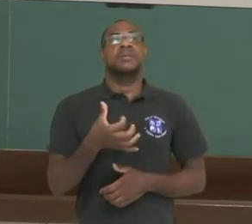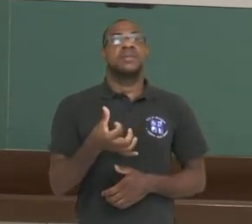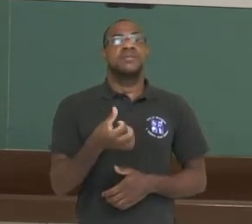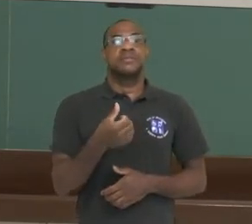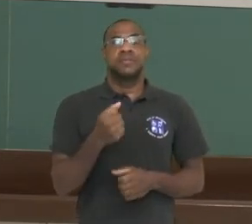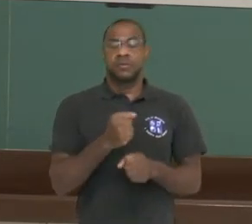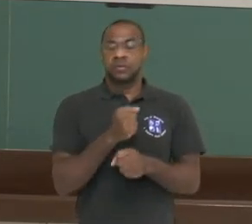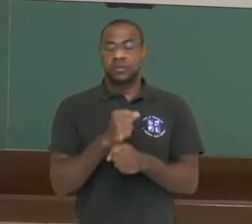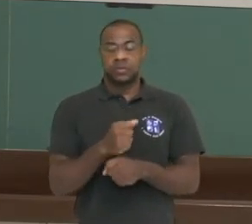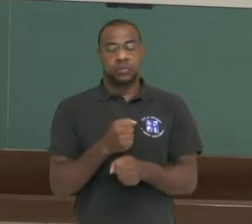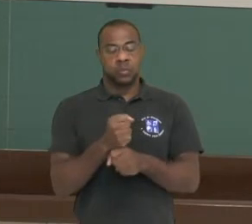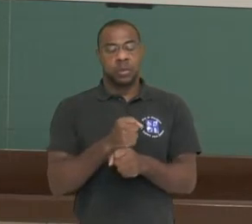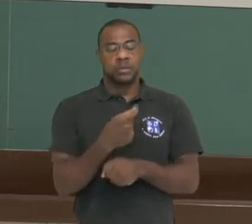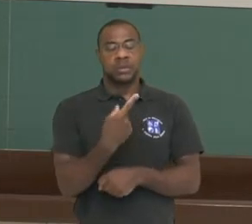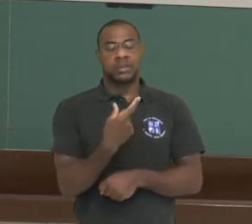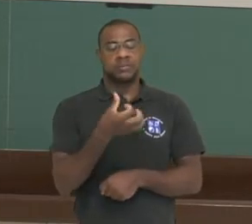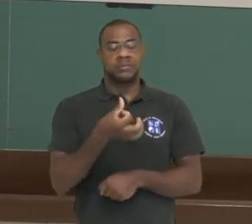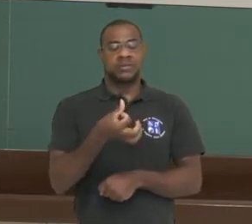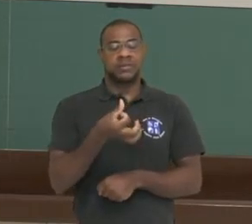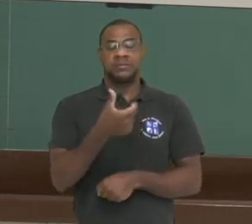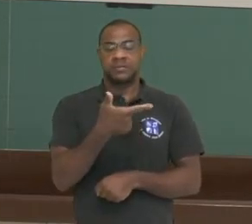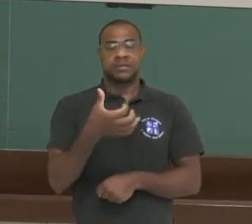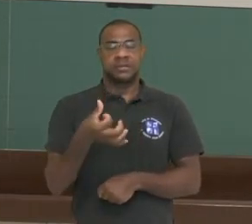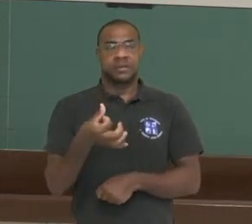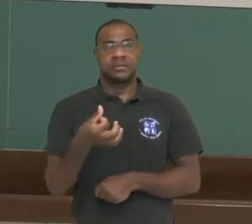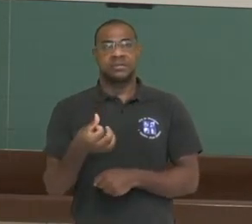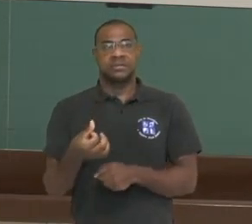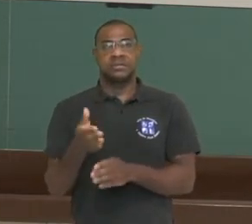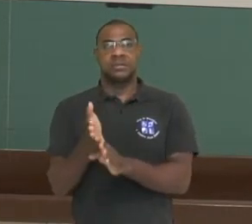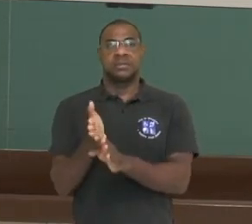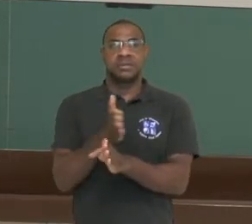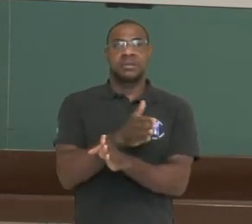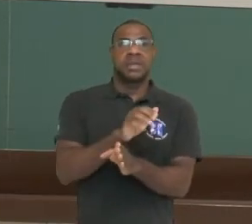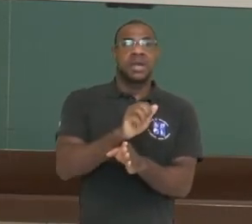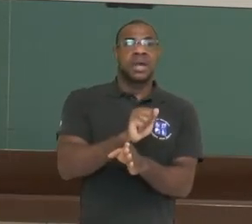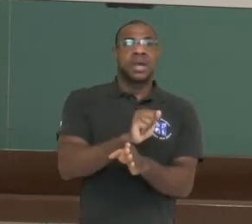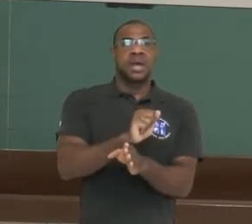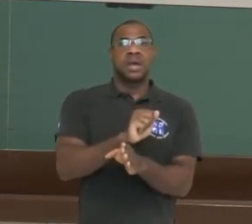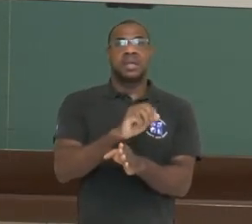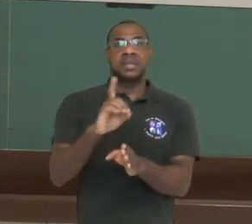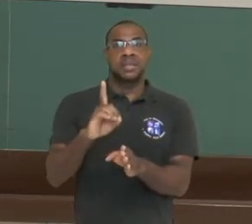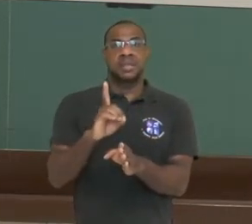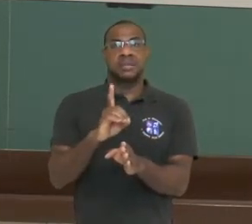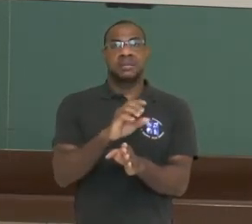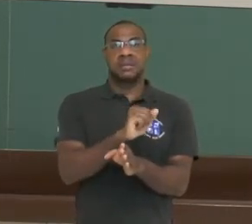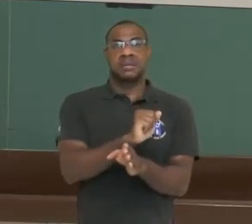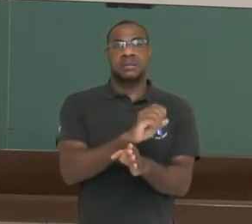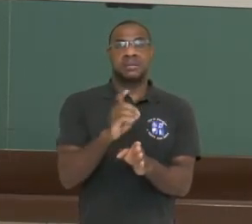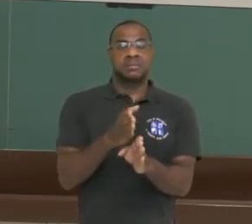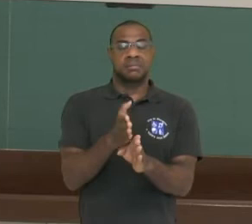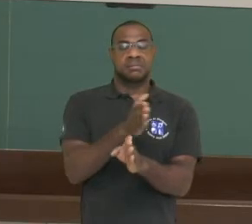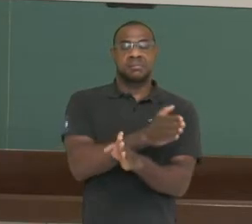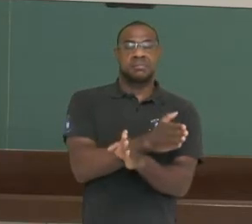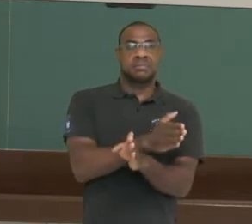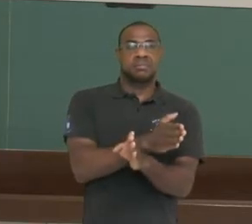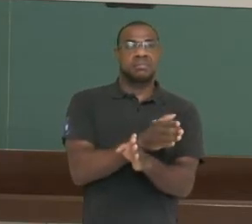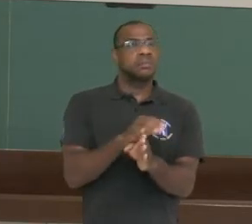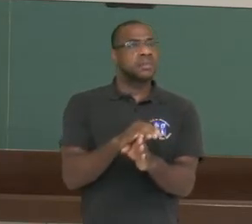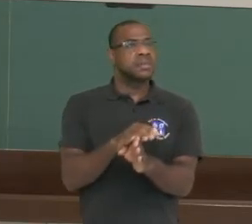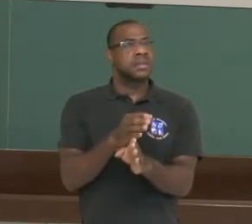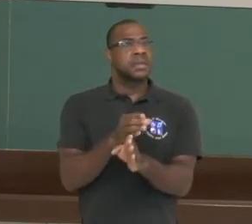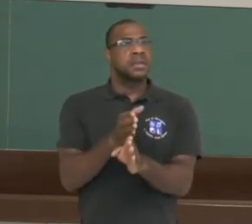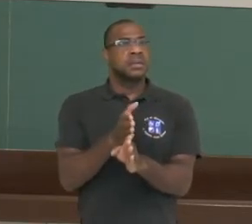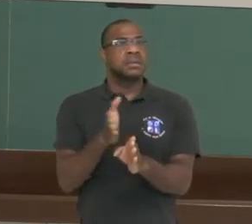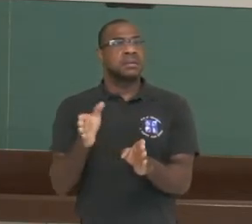e píticos, que eram os povos bárbaros daquela região. Isso mostra as dificuldades do Império Romano de se manter